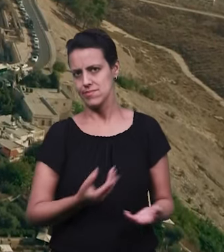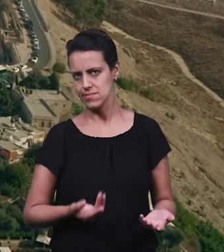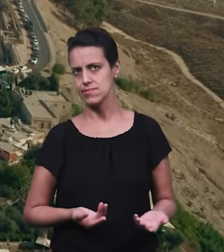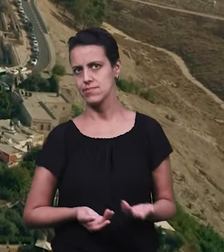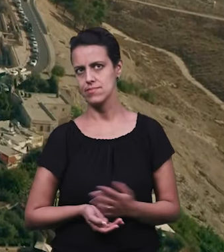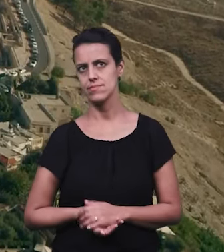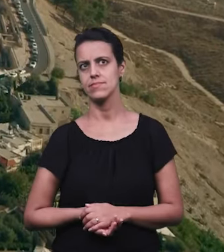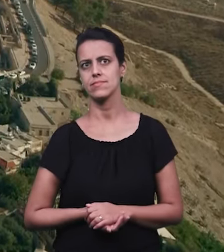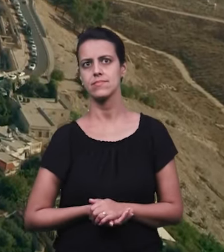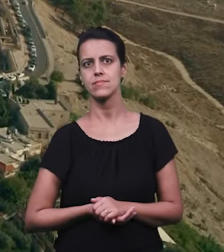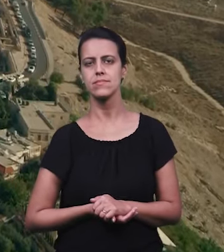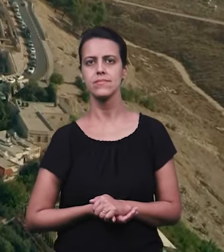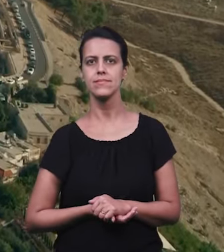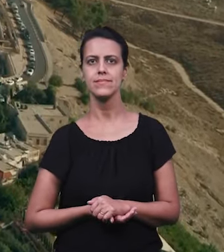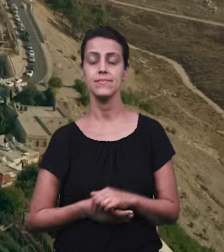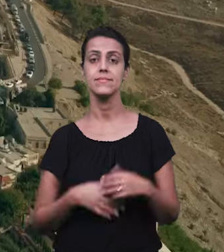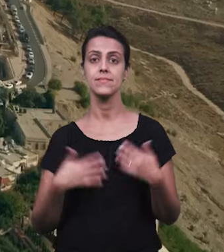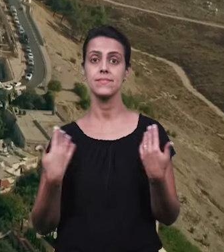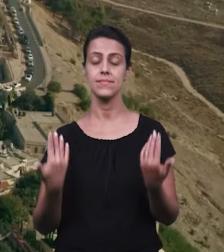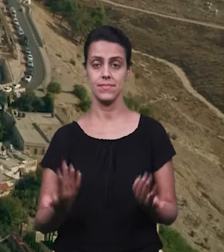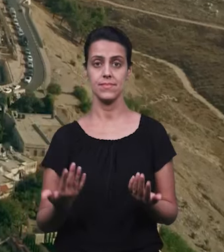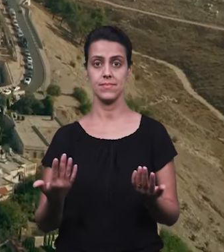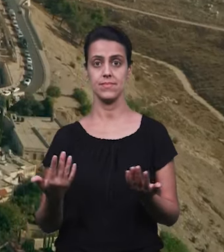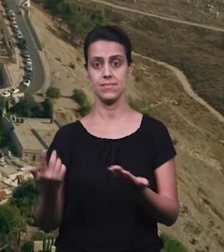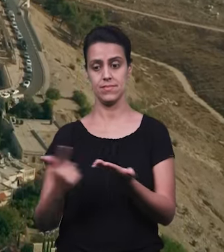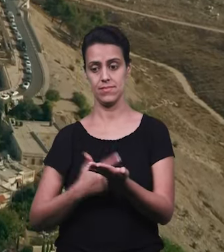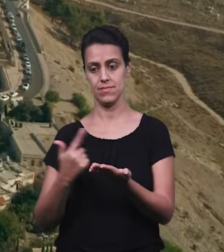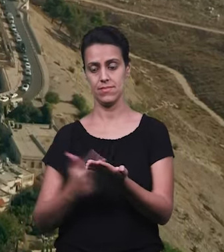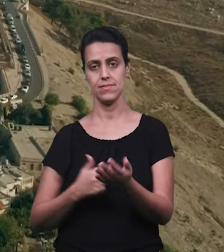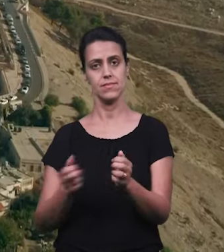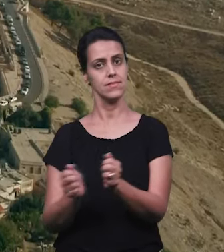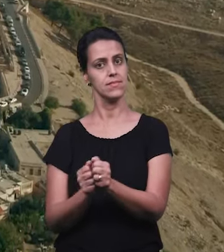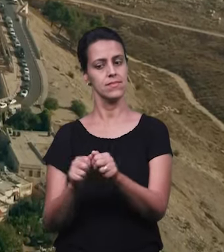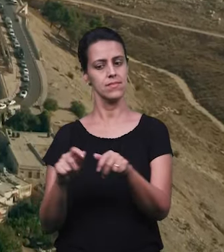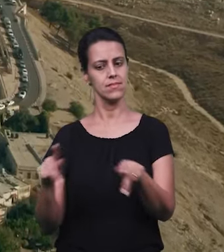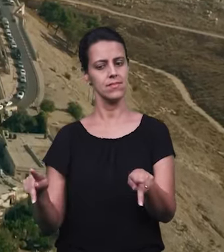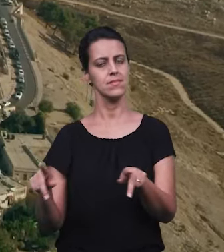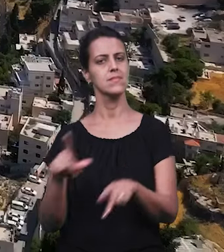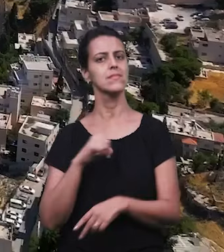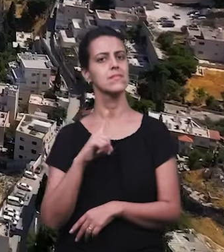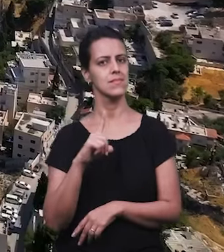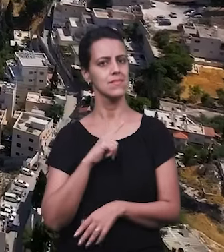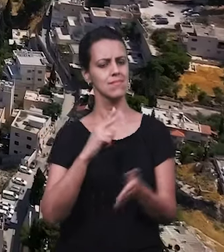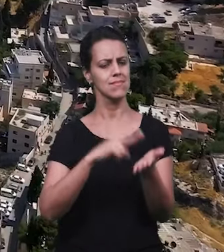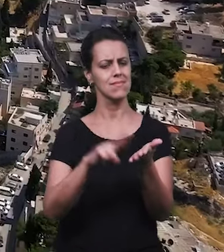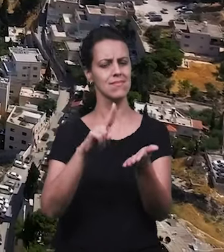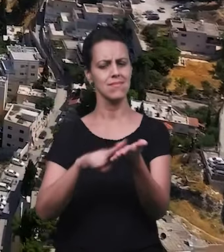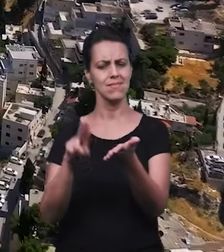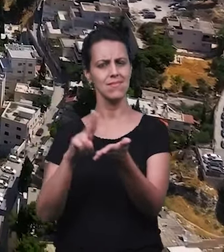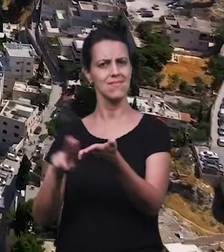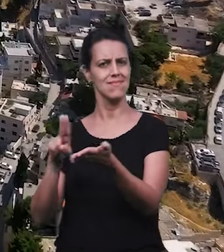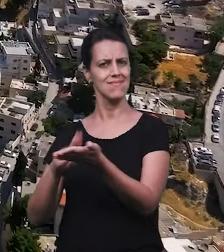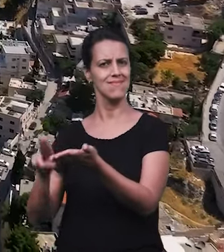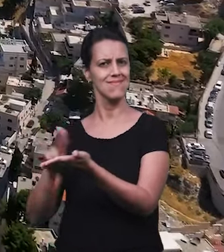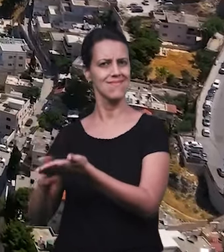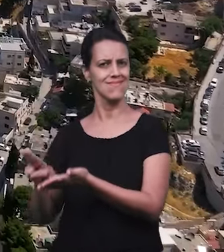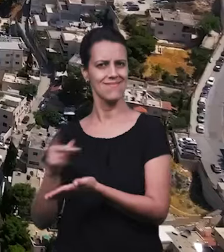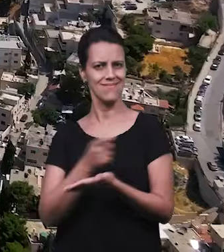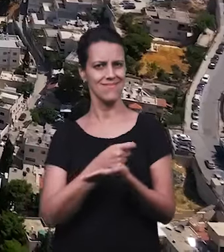Então, o Apocalipse, as cartas apostólicas, elas foram